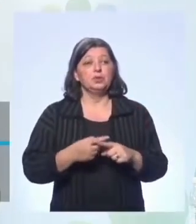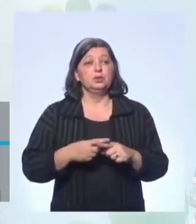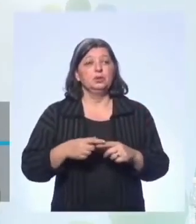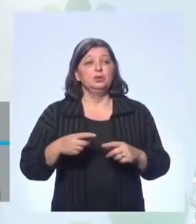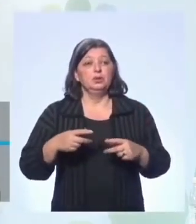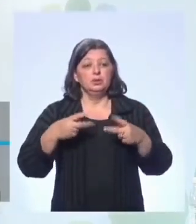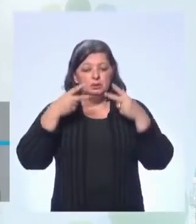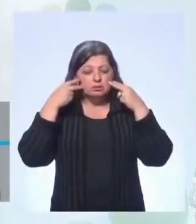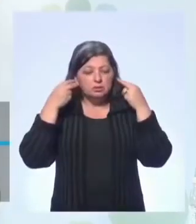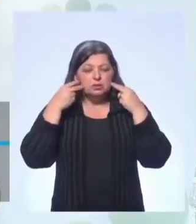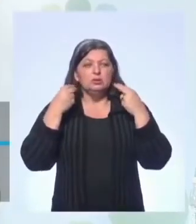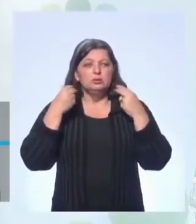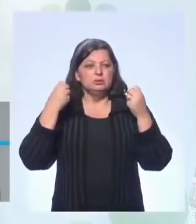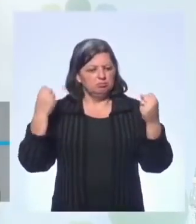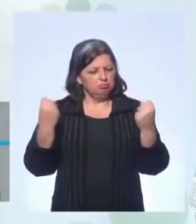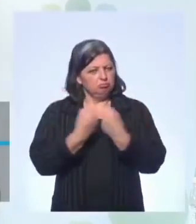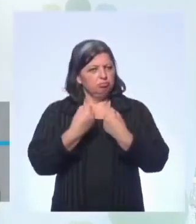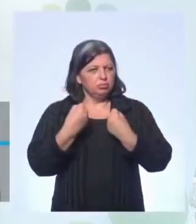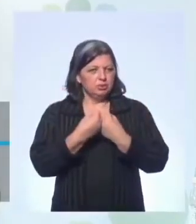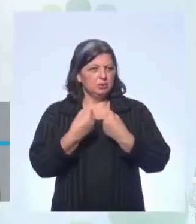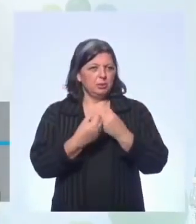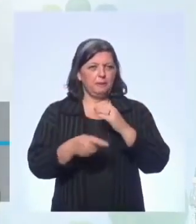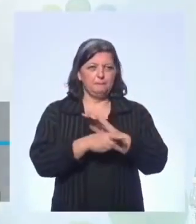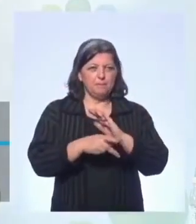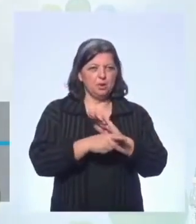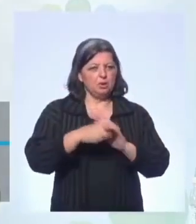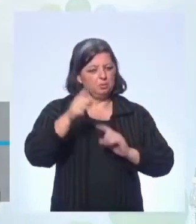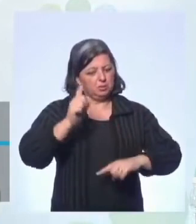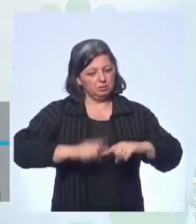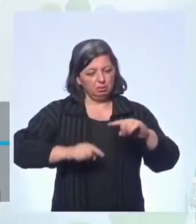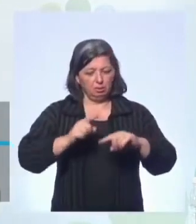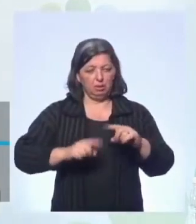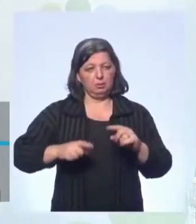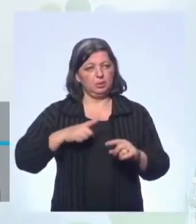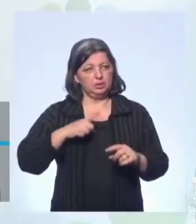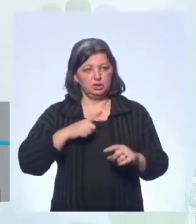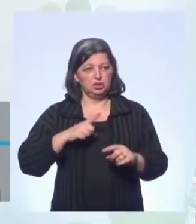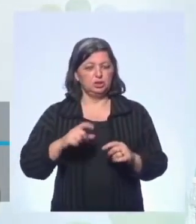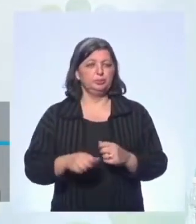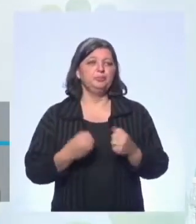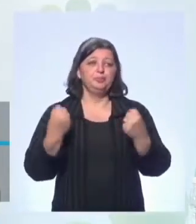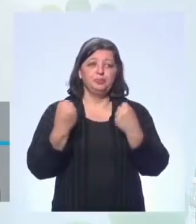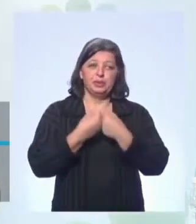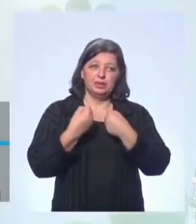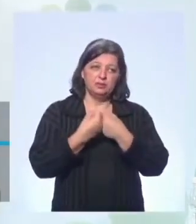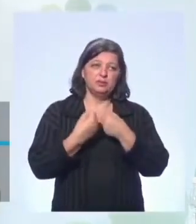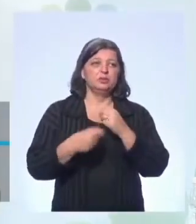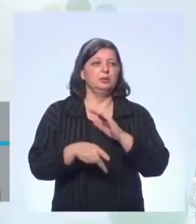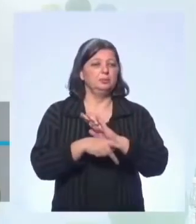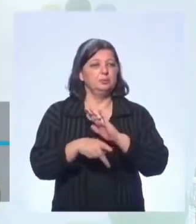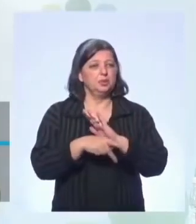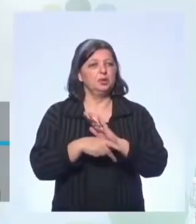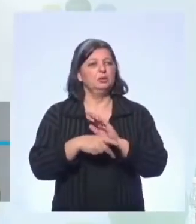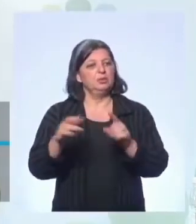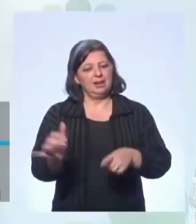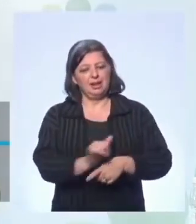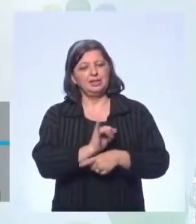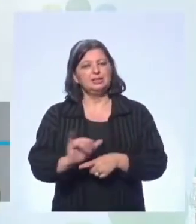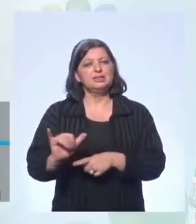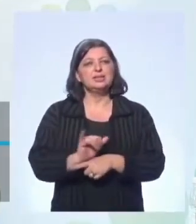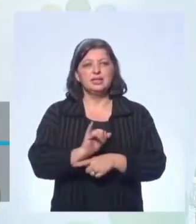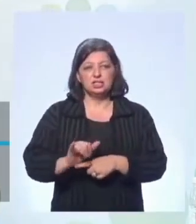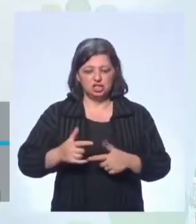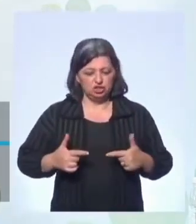se defenderam com as armas que eles possuíam, se defendiam com as suas estratégias